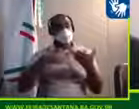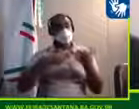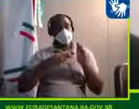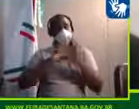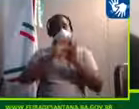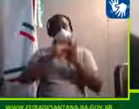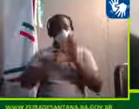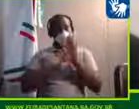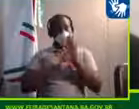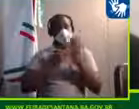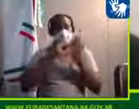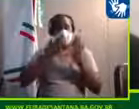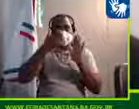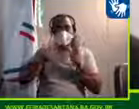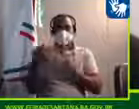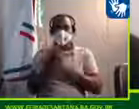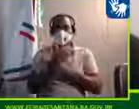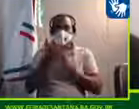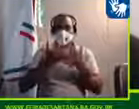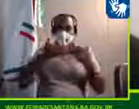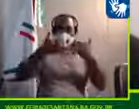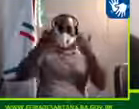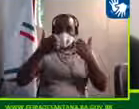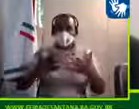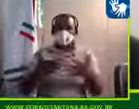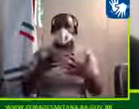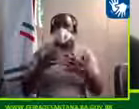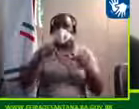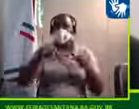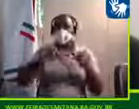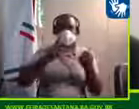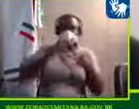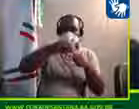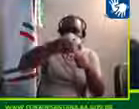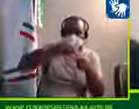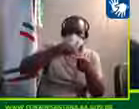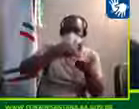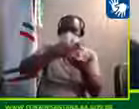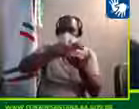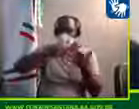edital. Mas o senhor pode adiantar em relação a aulas na rede municipal, o que é que está previsto?